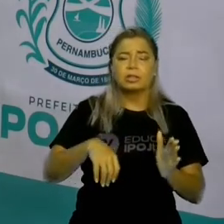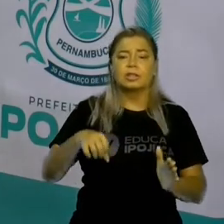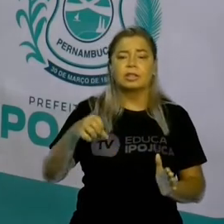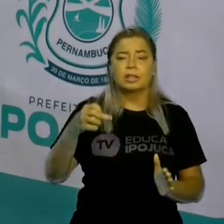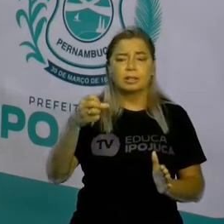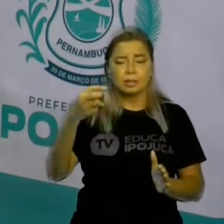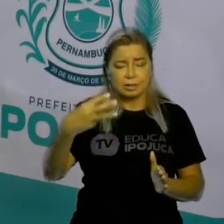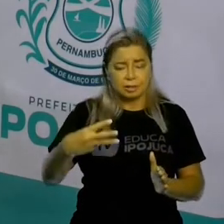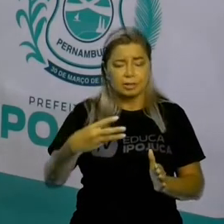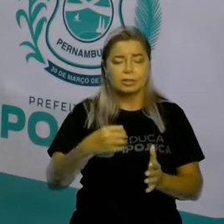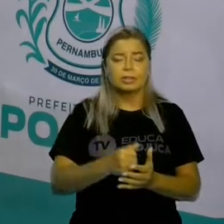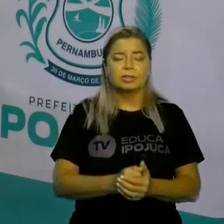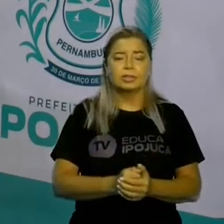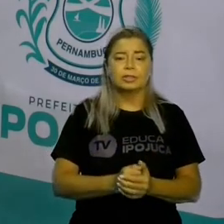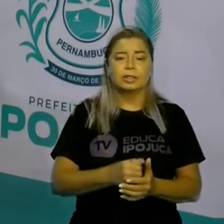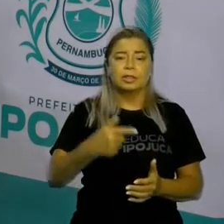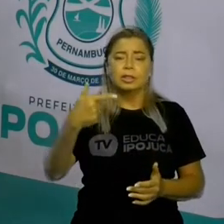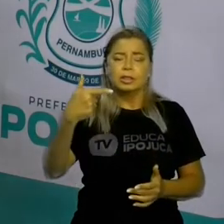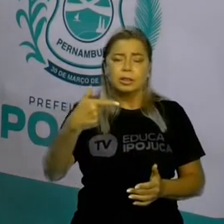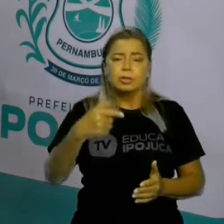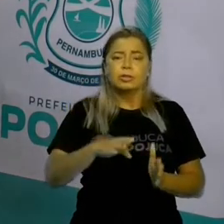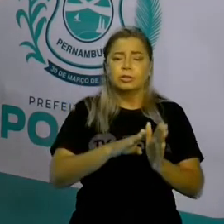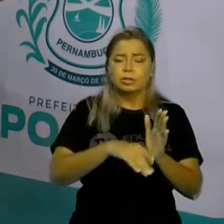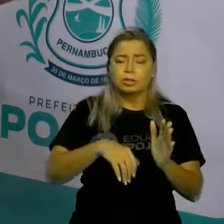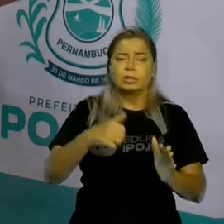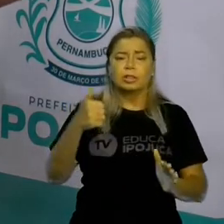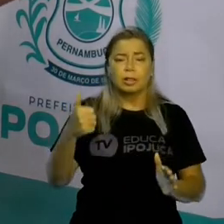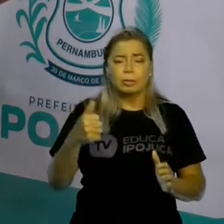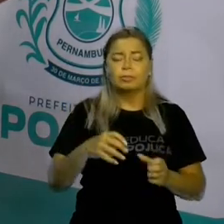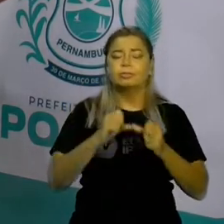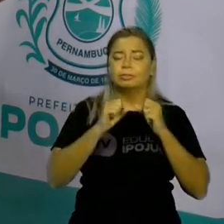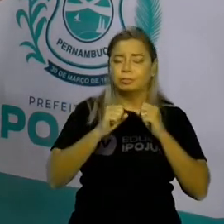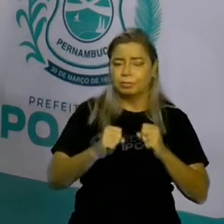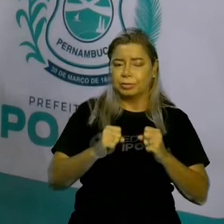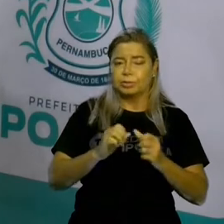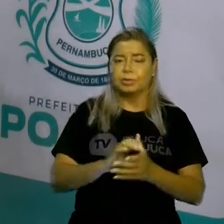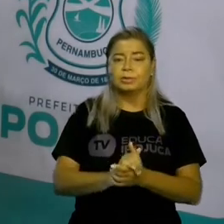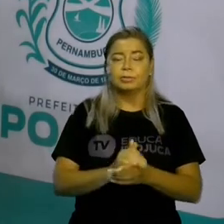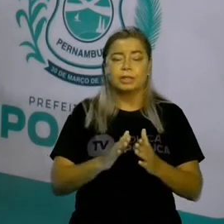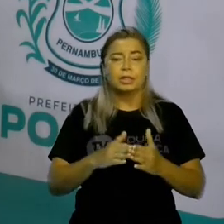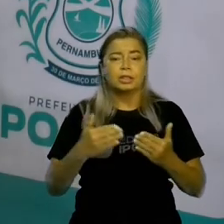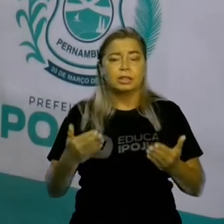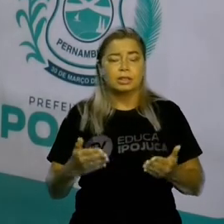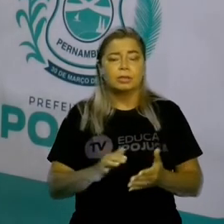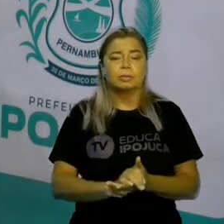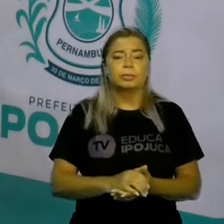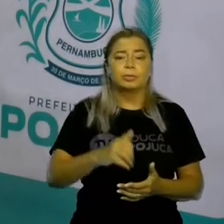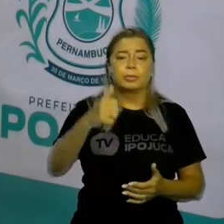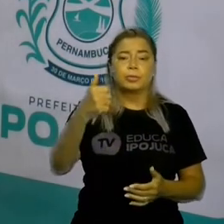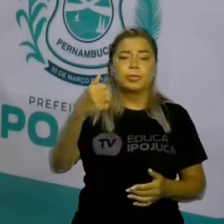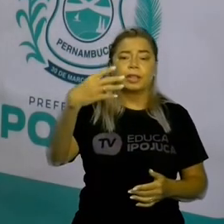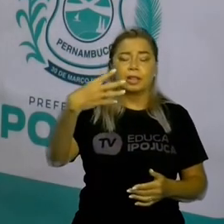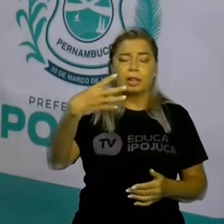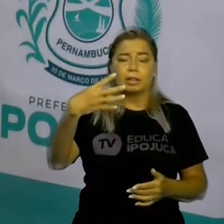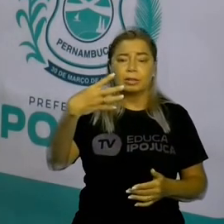Também. Então, o que é que vai acontecer aqui? Nós temos 14 menos 5, que vai dar